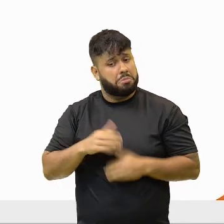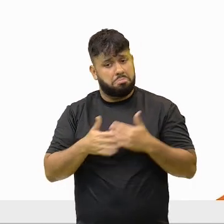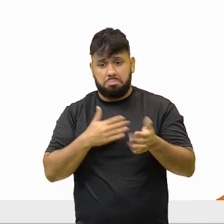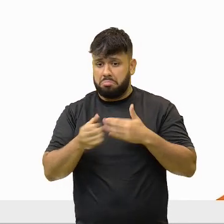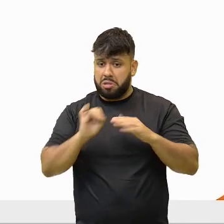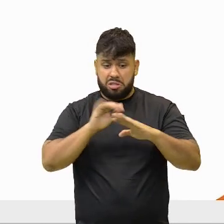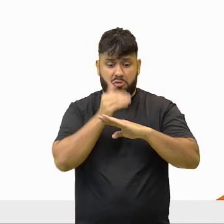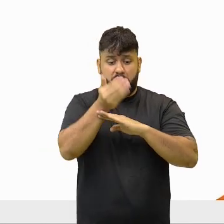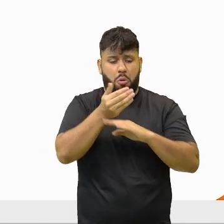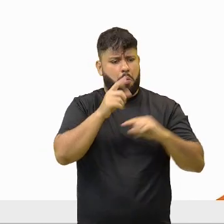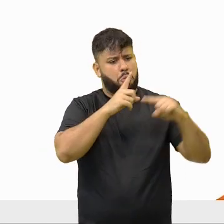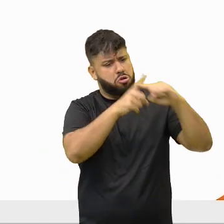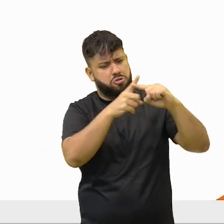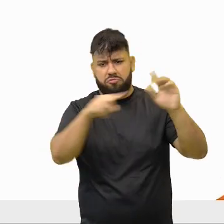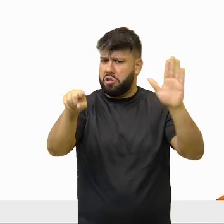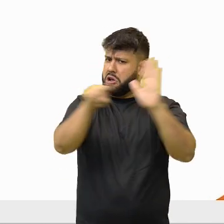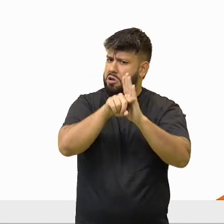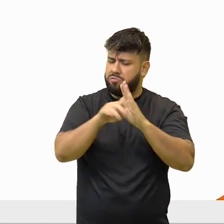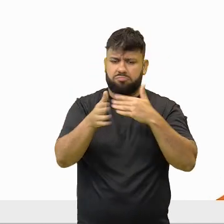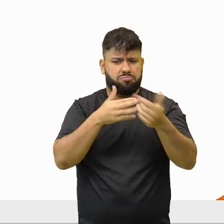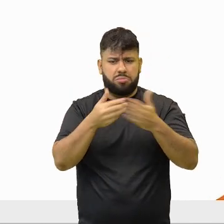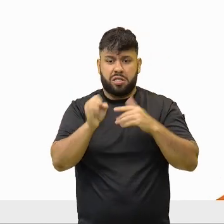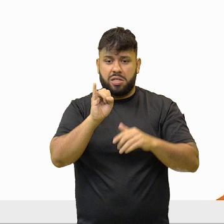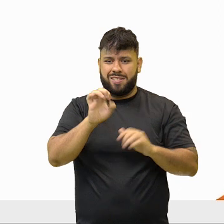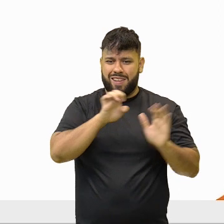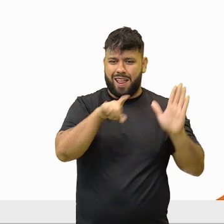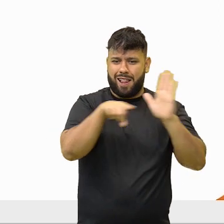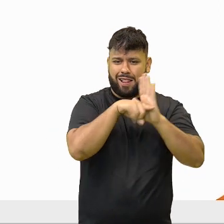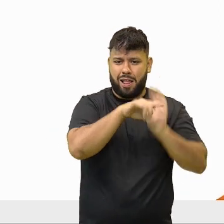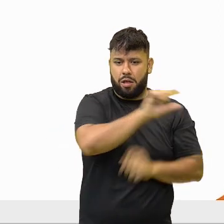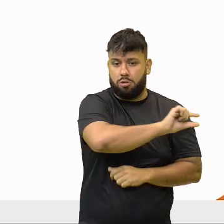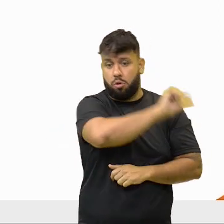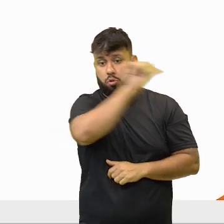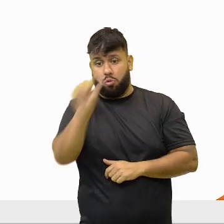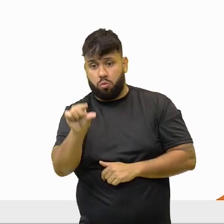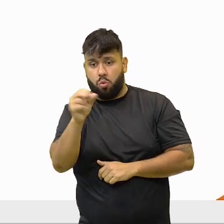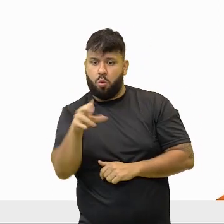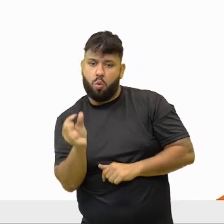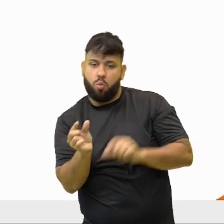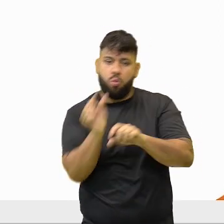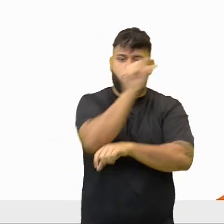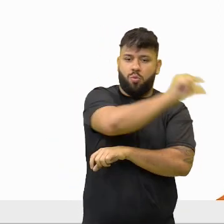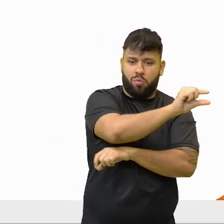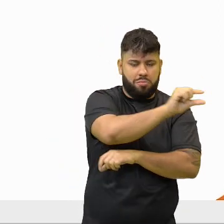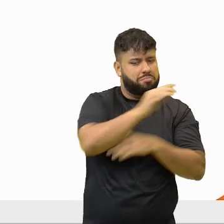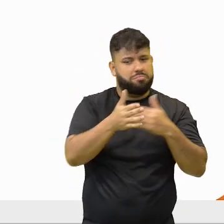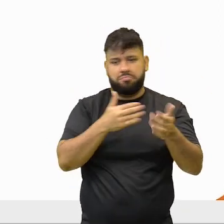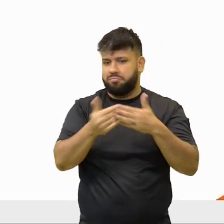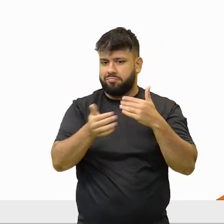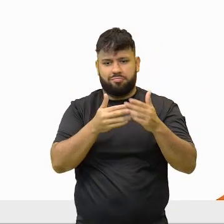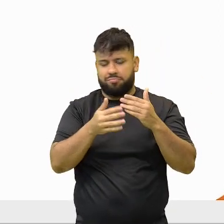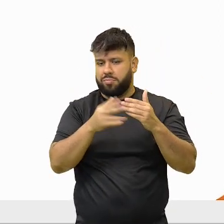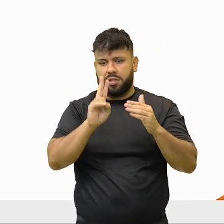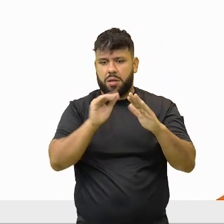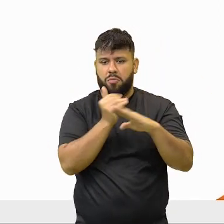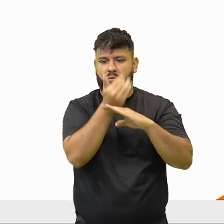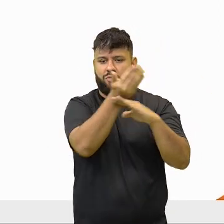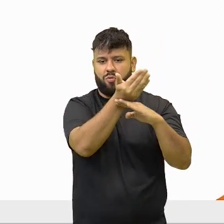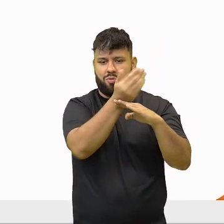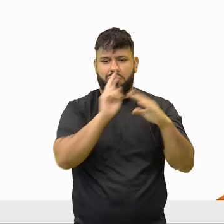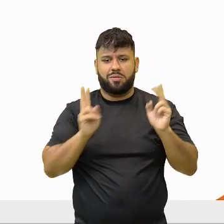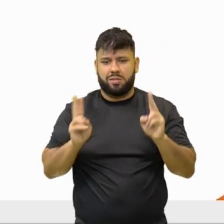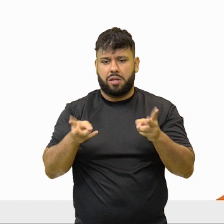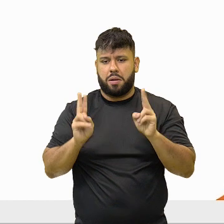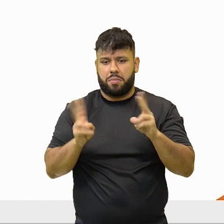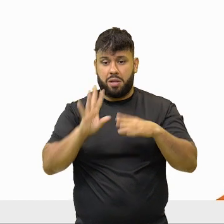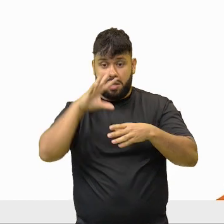ou negativa, tanto faz se ela recebeu elétrons ou se ela perdeu elétrons. A carga no condutor vai ficar localizada sempre do lado de fora.